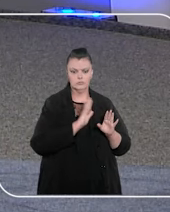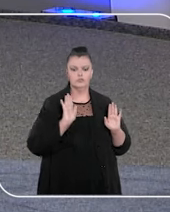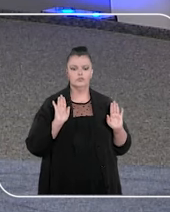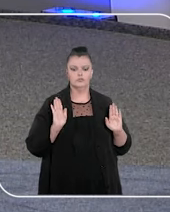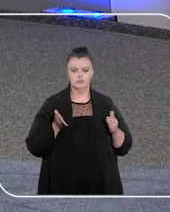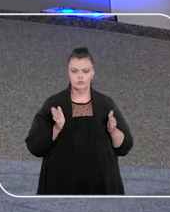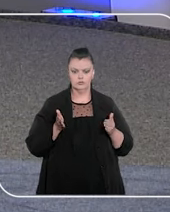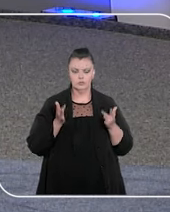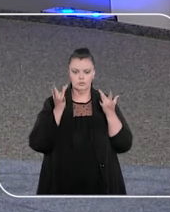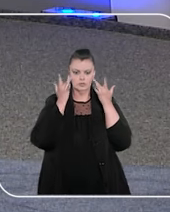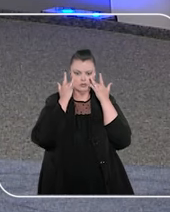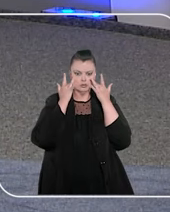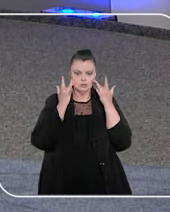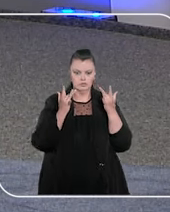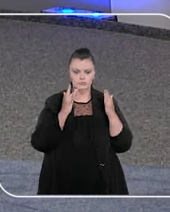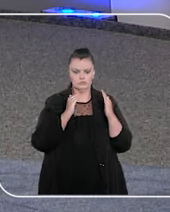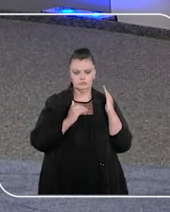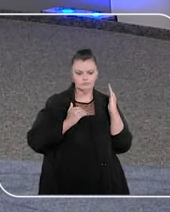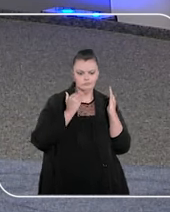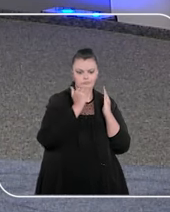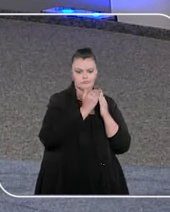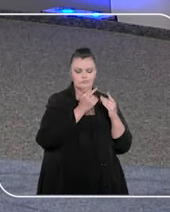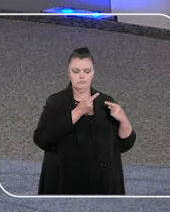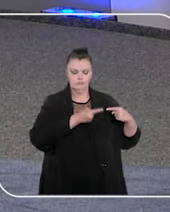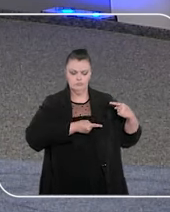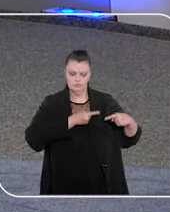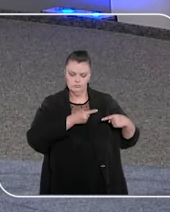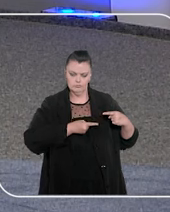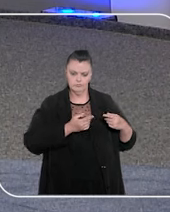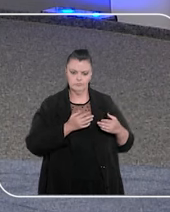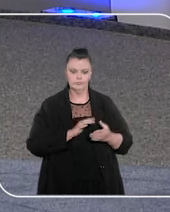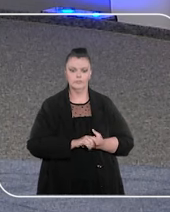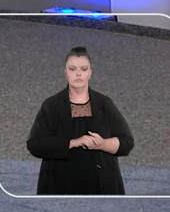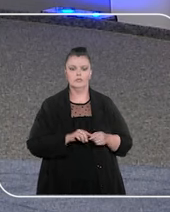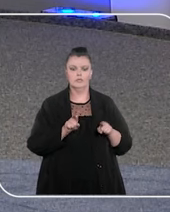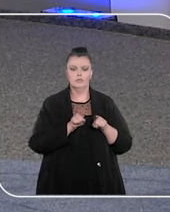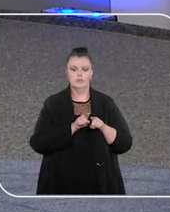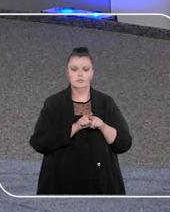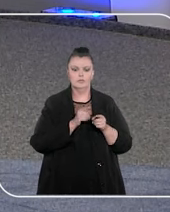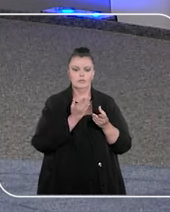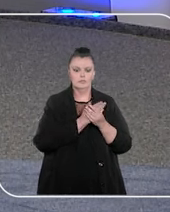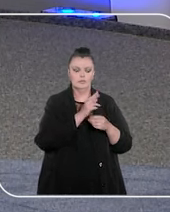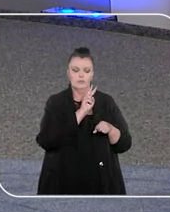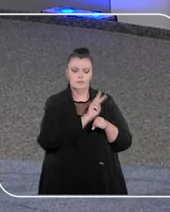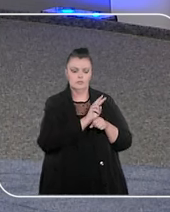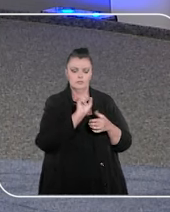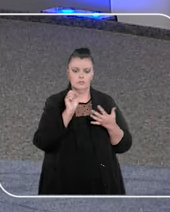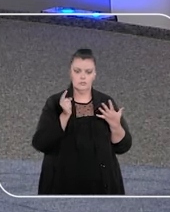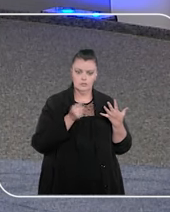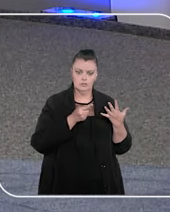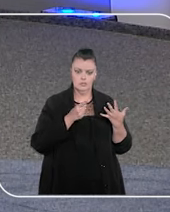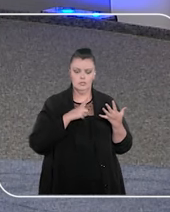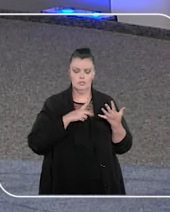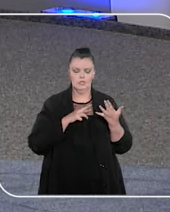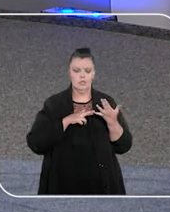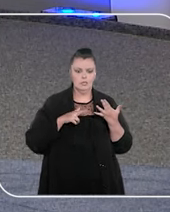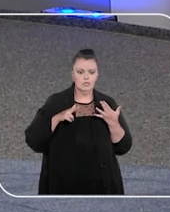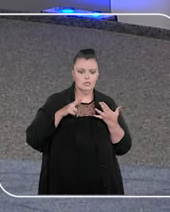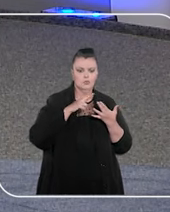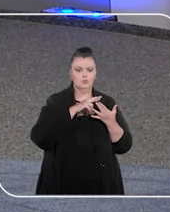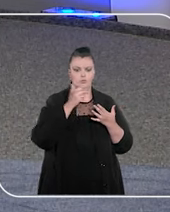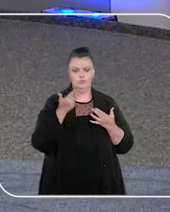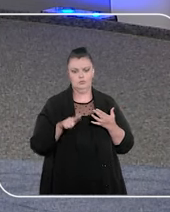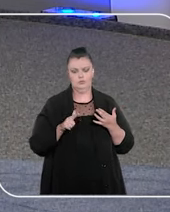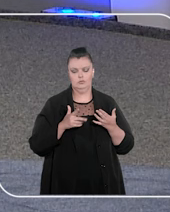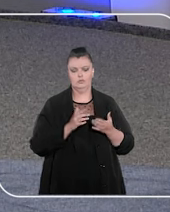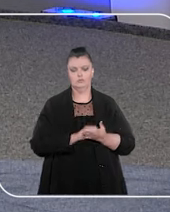do filtro da relevância, já debatemos aqui, também os precedentes qualificados, com destaque para o recurso especial repetitivo. Mas eu